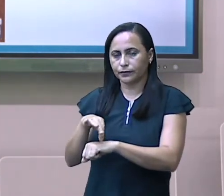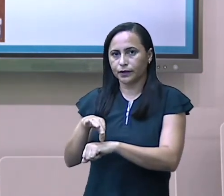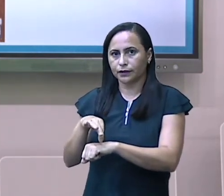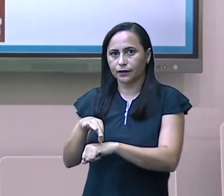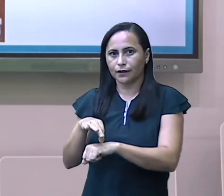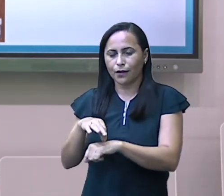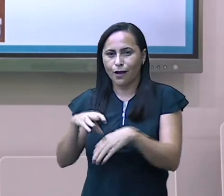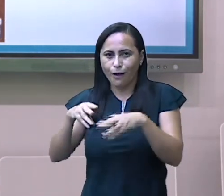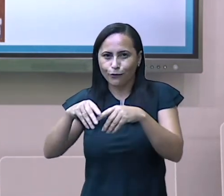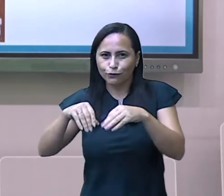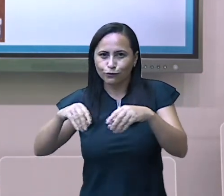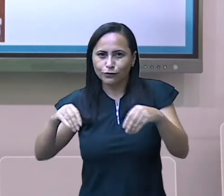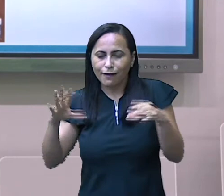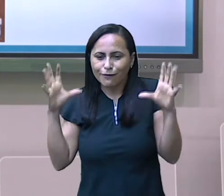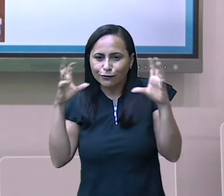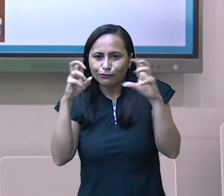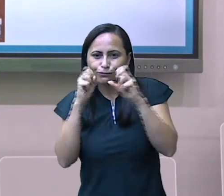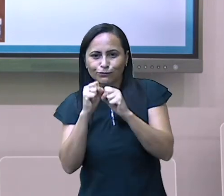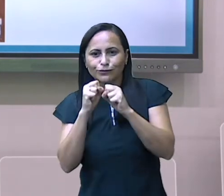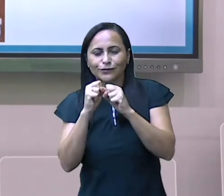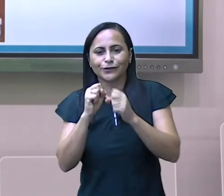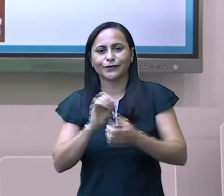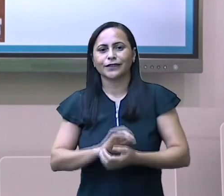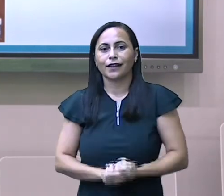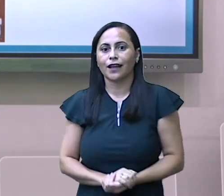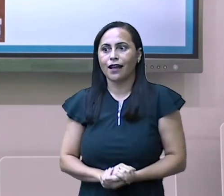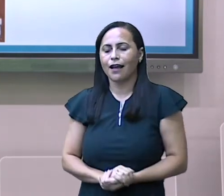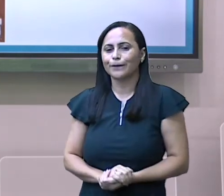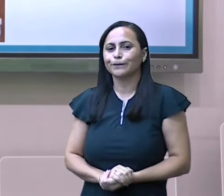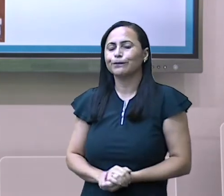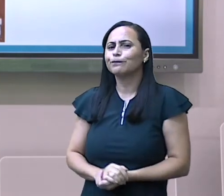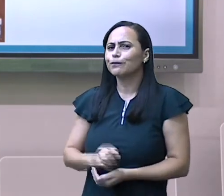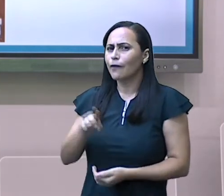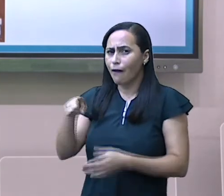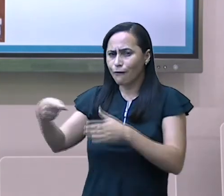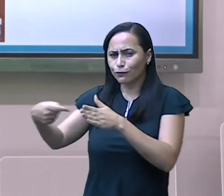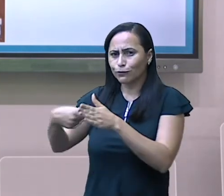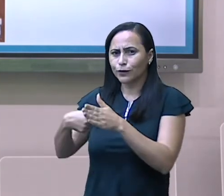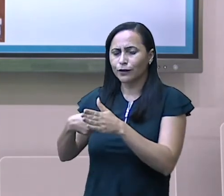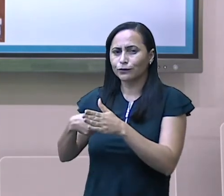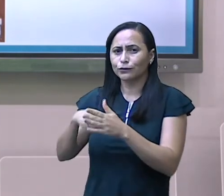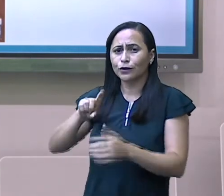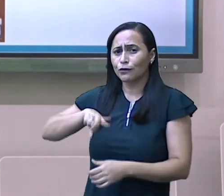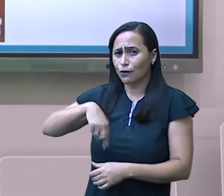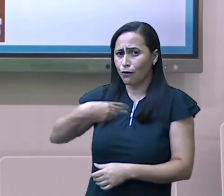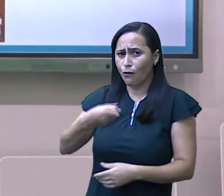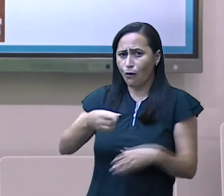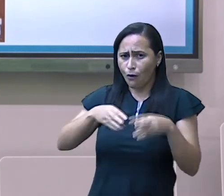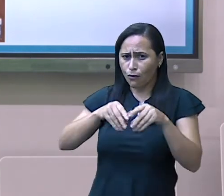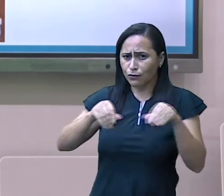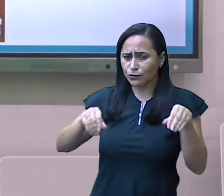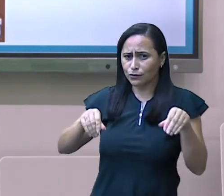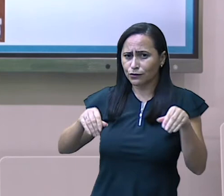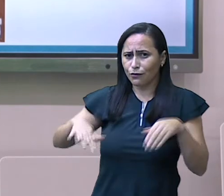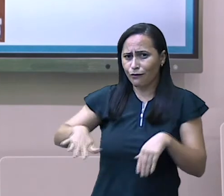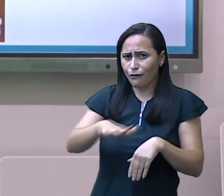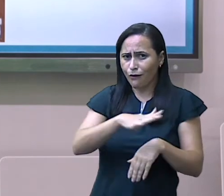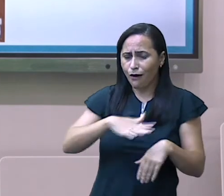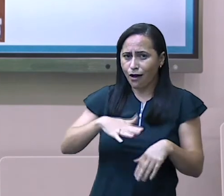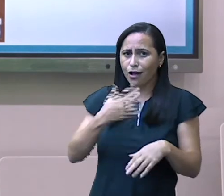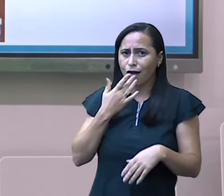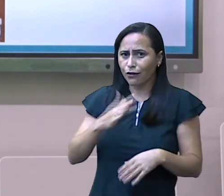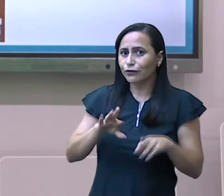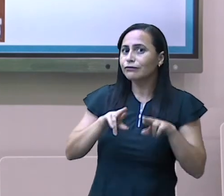terra escura. Ah, professor, então as outras terras, né, os outros solos têm outras cores?